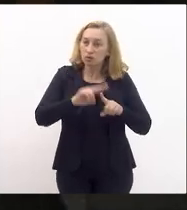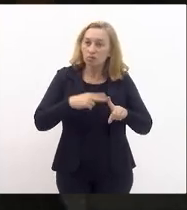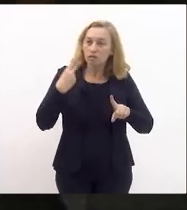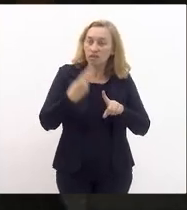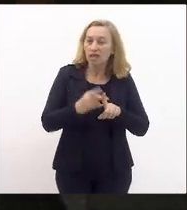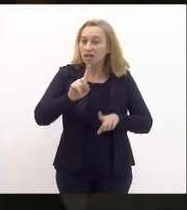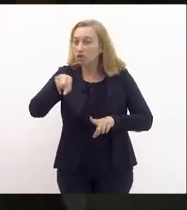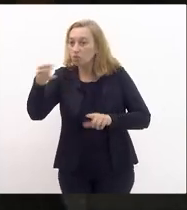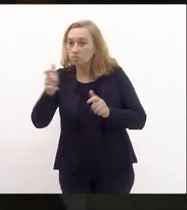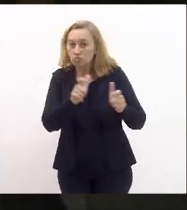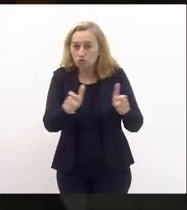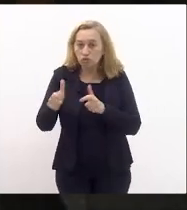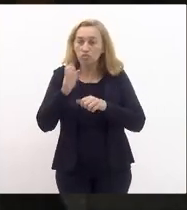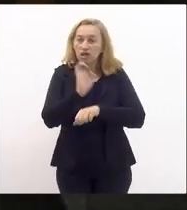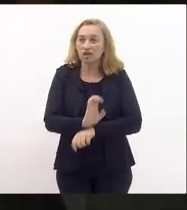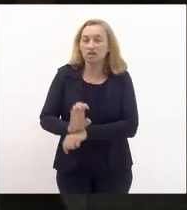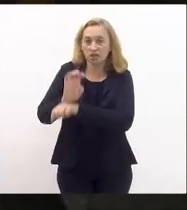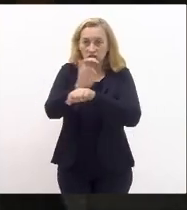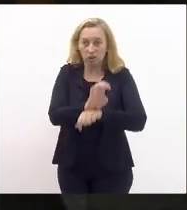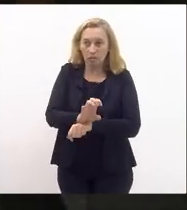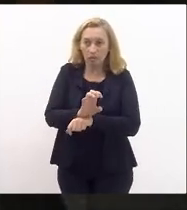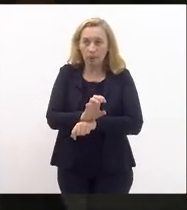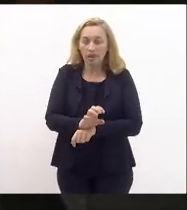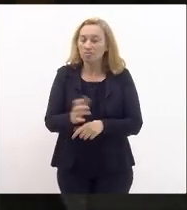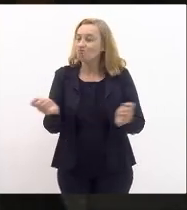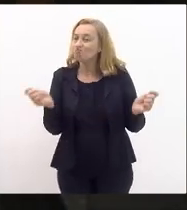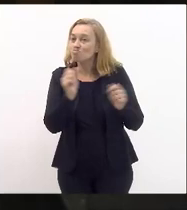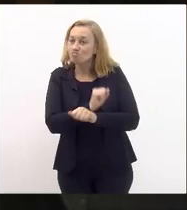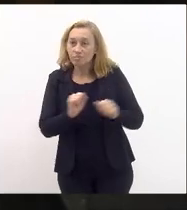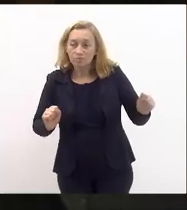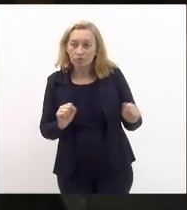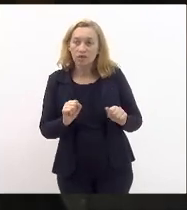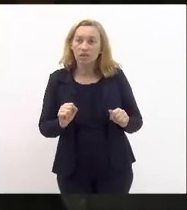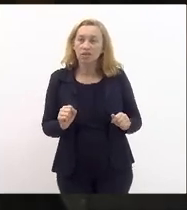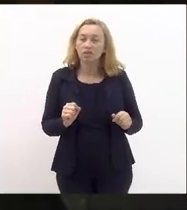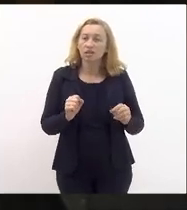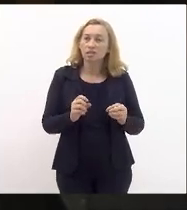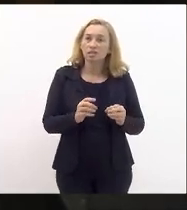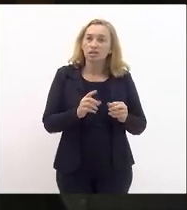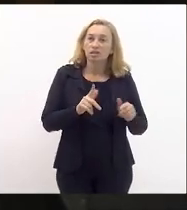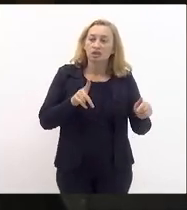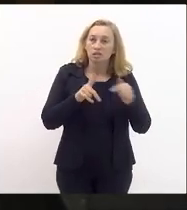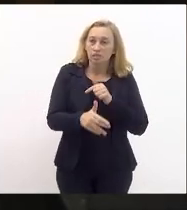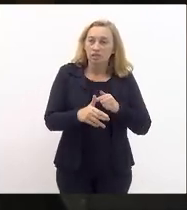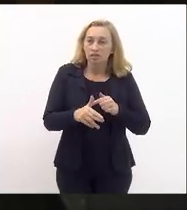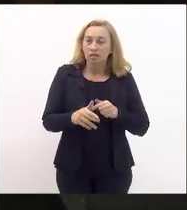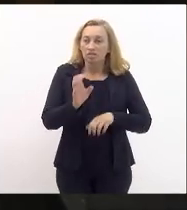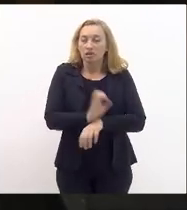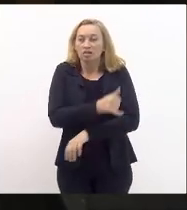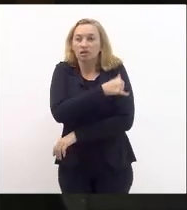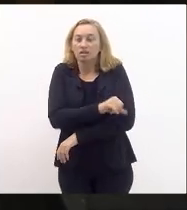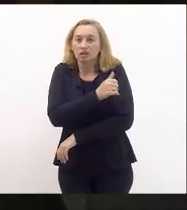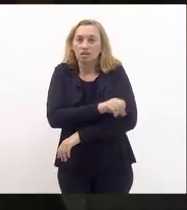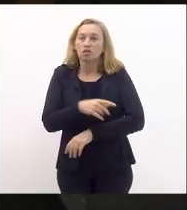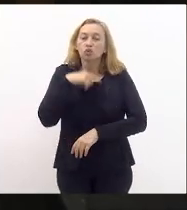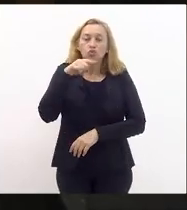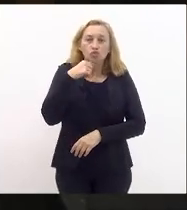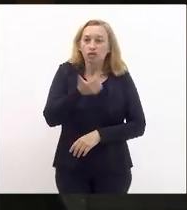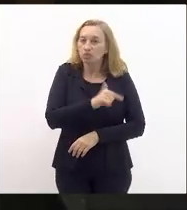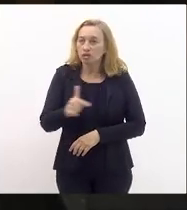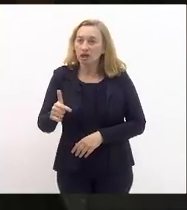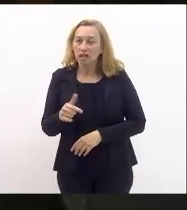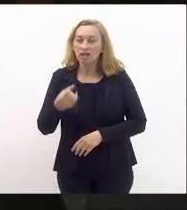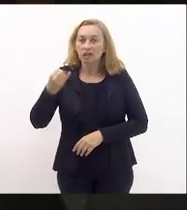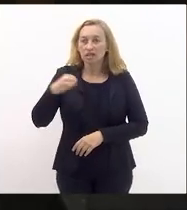outros estados e que não tenha nenhuma possibilidade de ruptura e descontinuidade aqui no Estado do Rio de Janeiro. Porque eu não tenho dúvida, se a